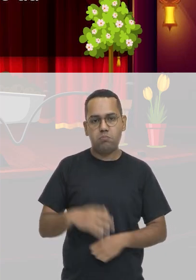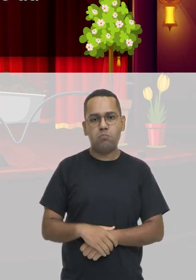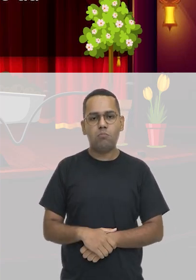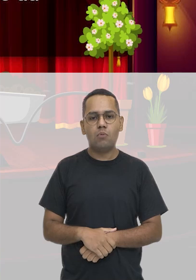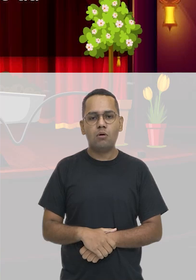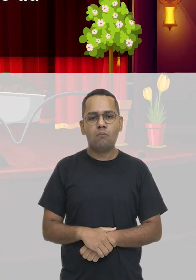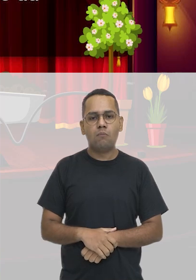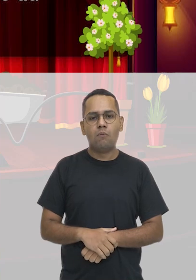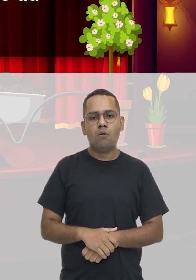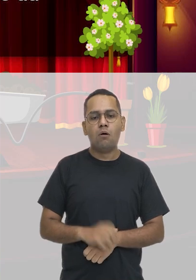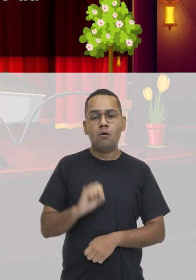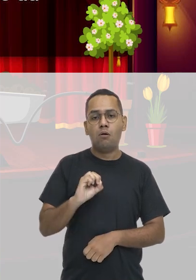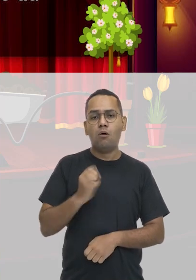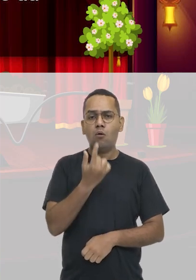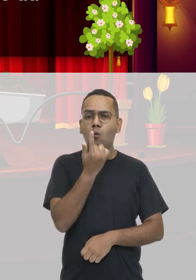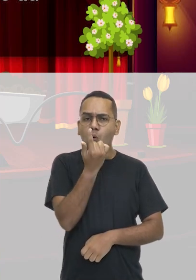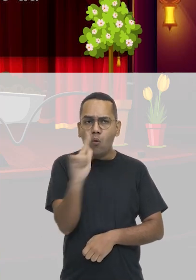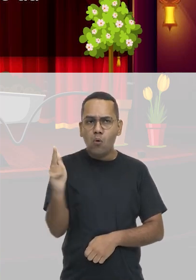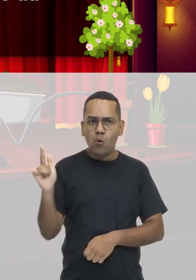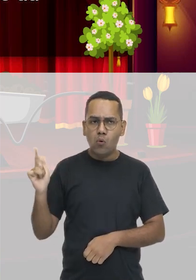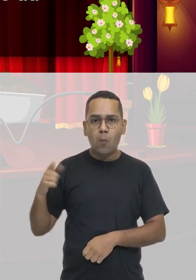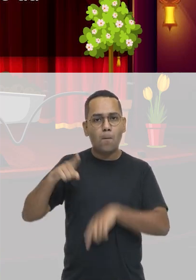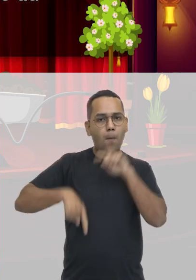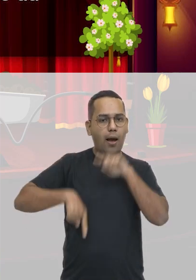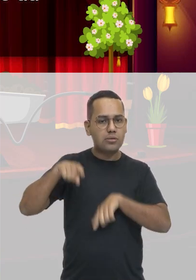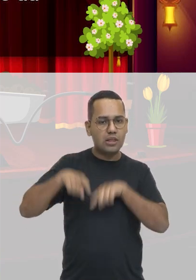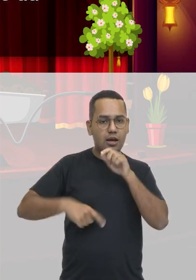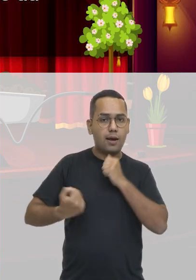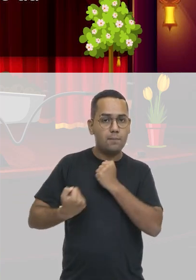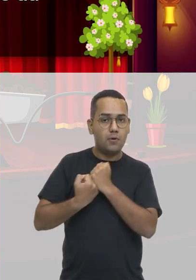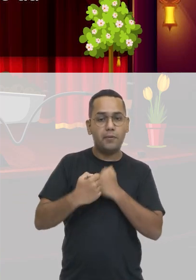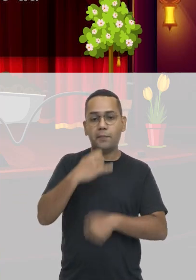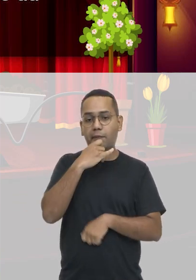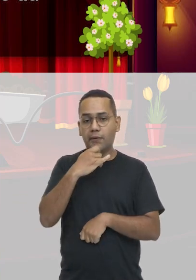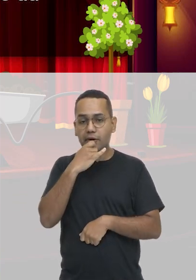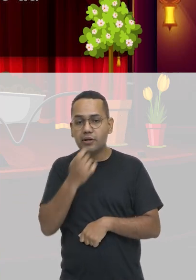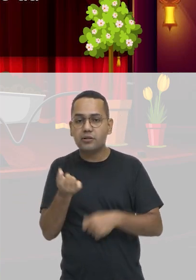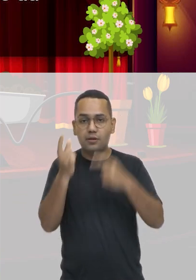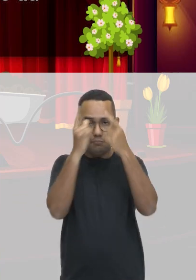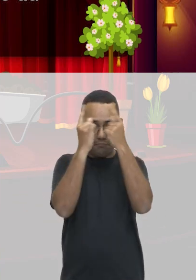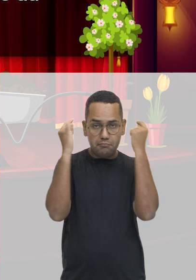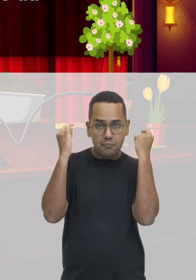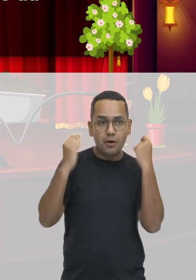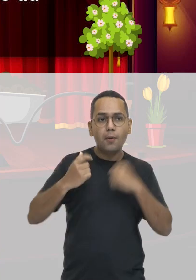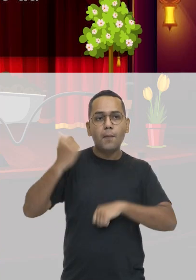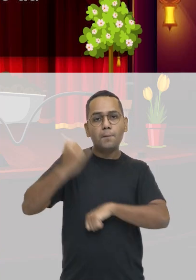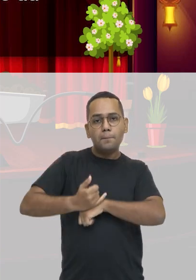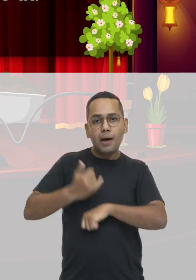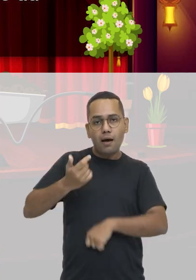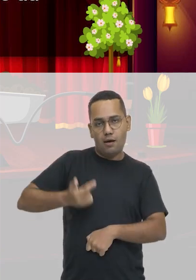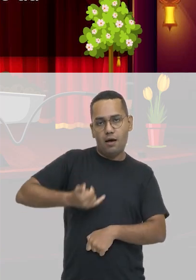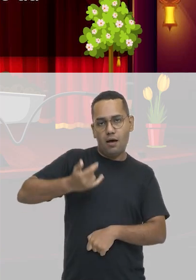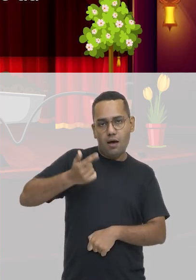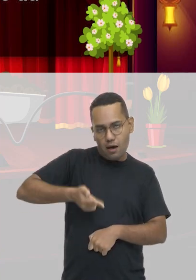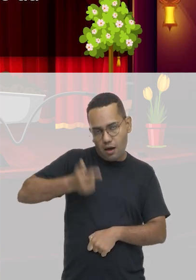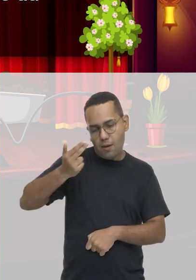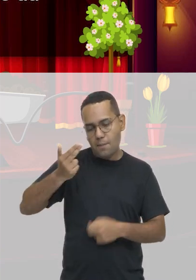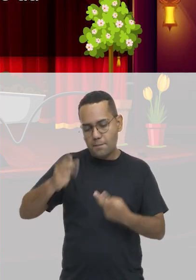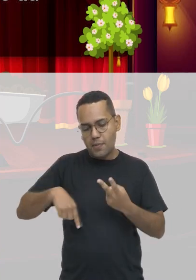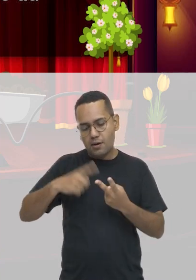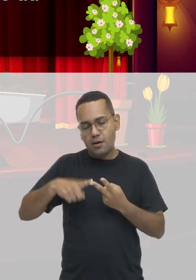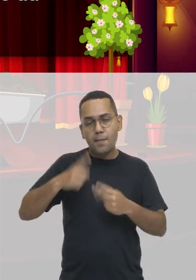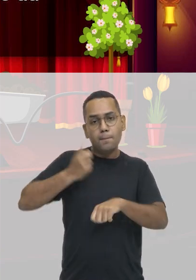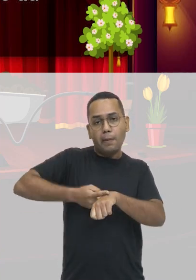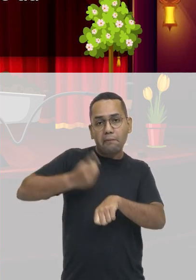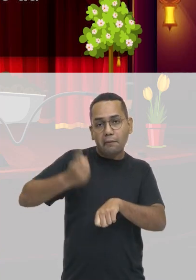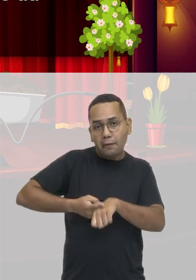um conjunto também já com os adereços, uma tiara, uma arma, uma espada, uma bengala. Então,